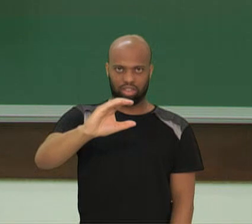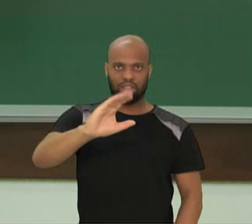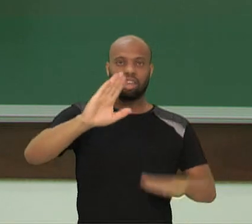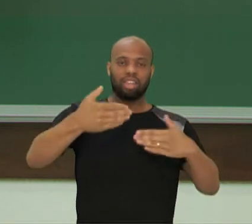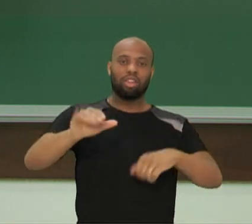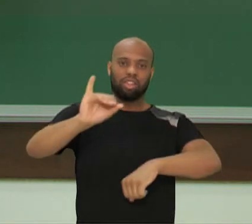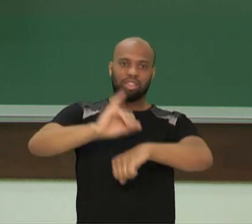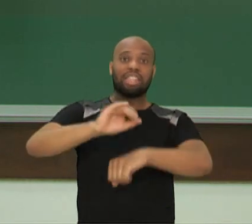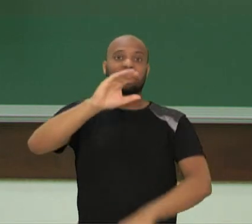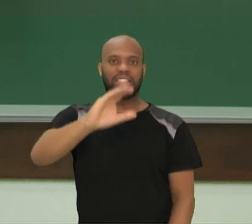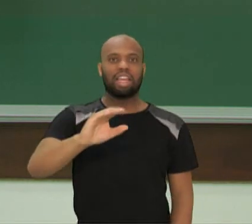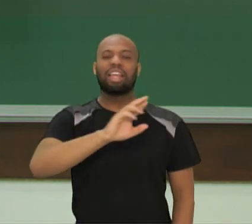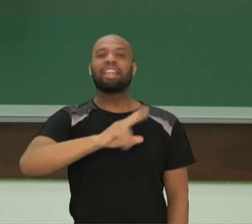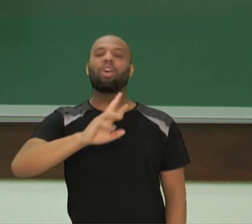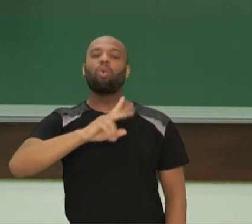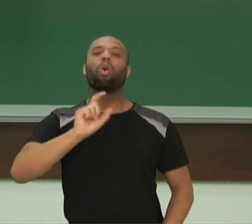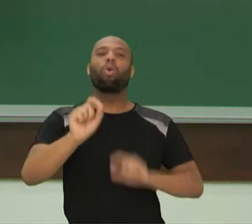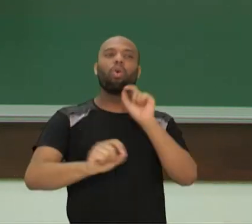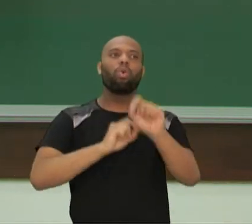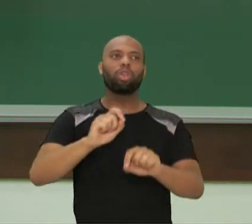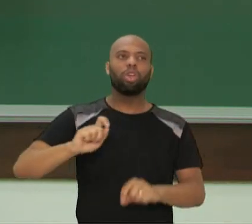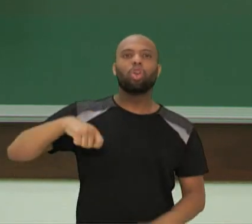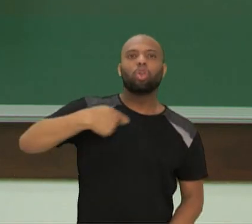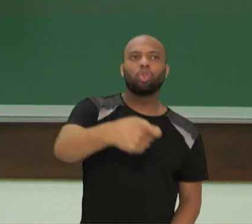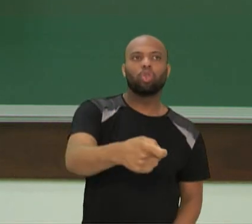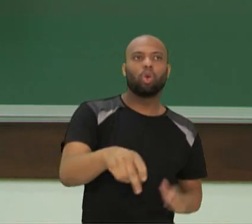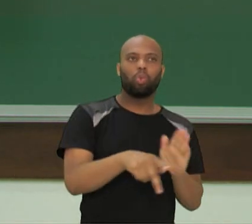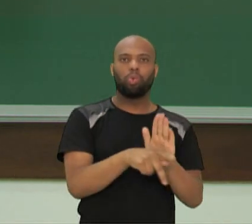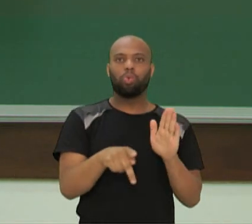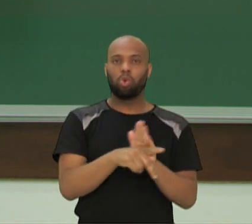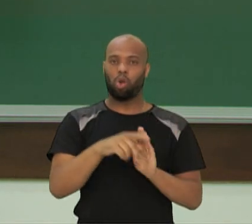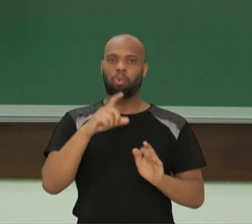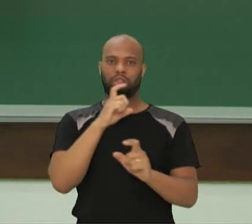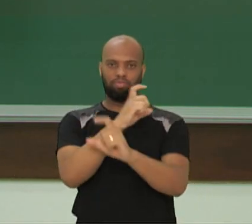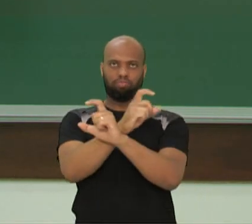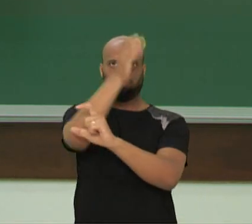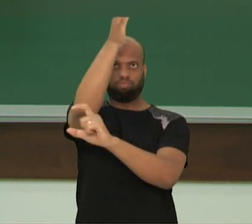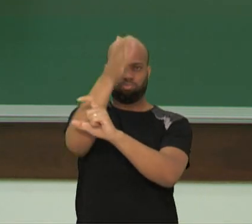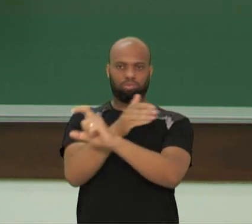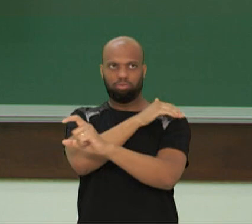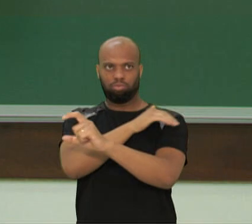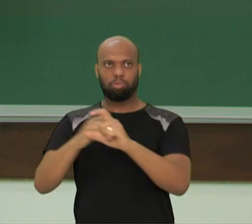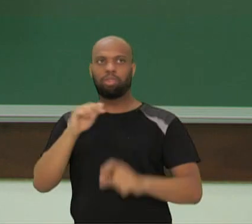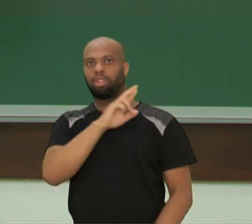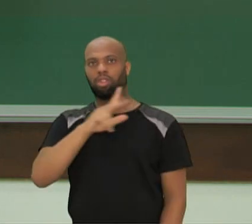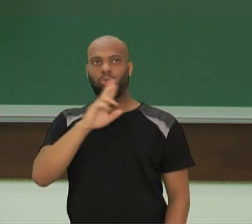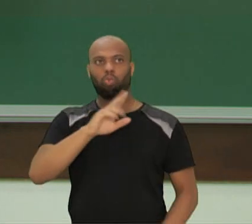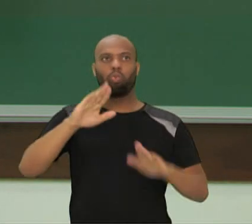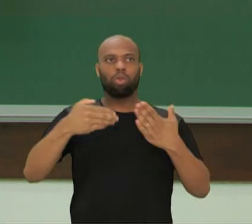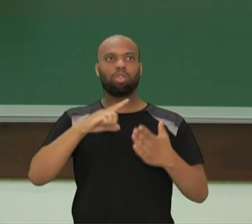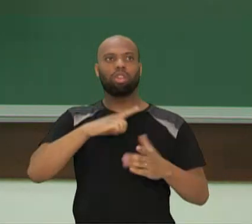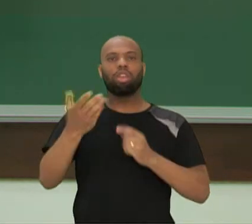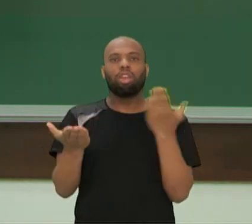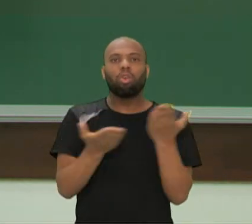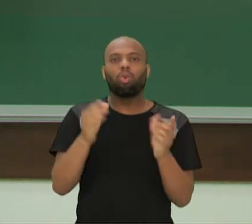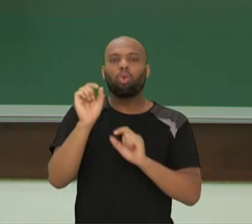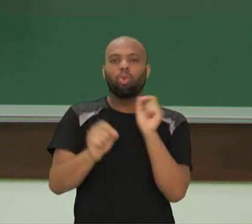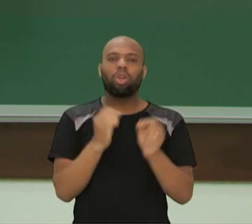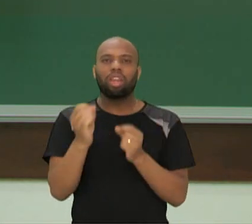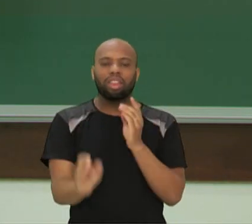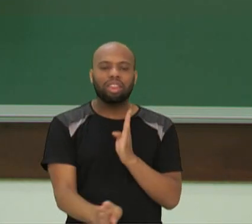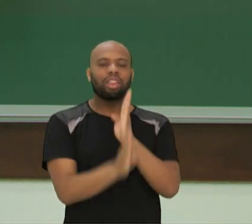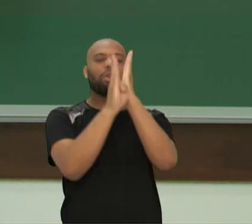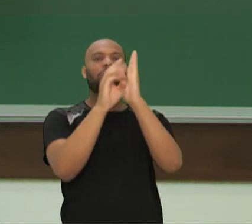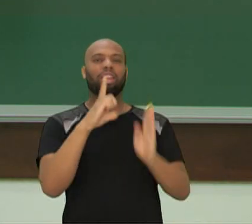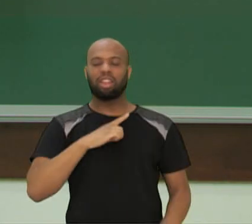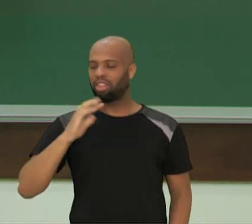que o centro não está sobre os eixos coordenados. Então, o próximo passo vai ser identificar se